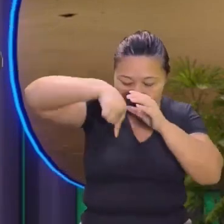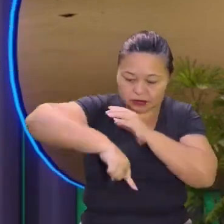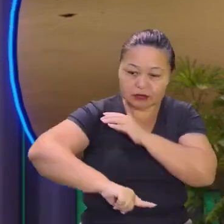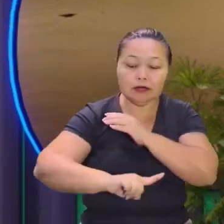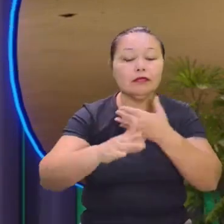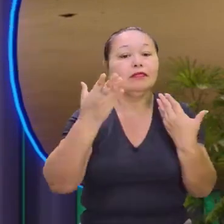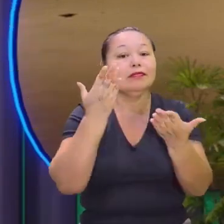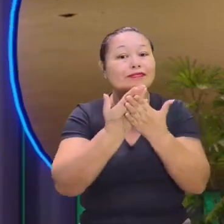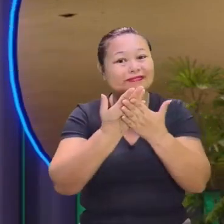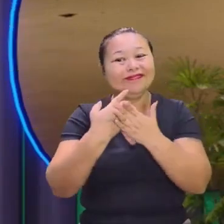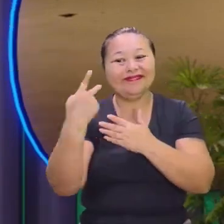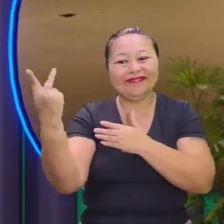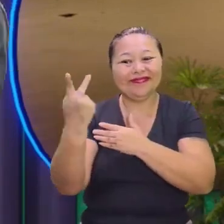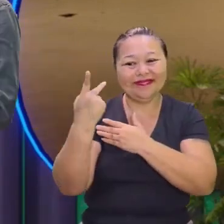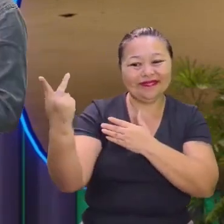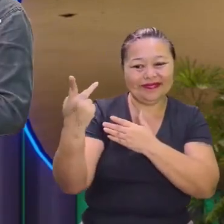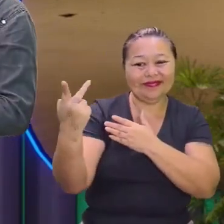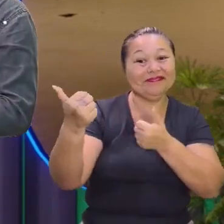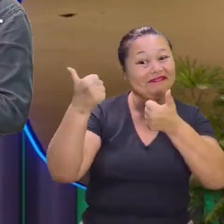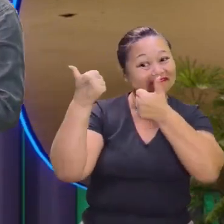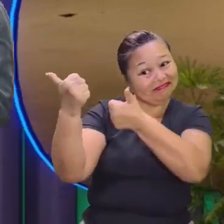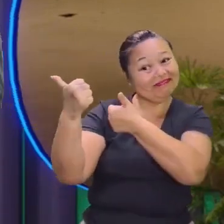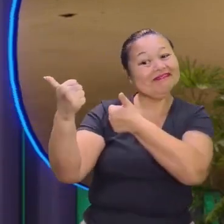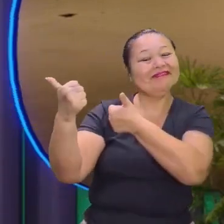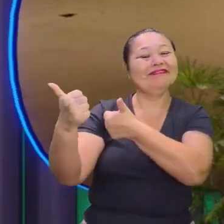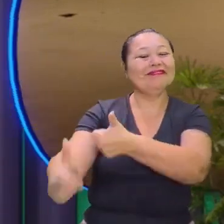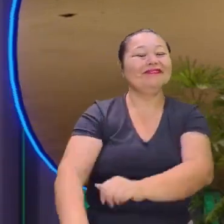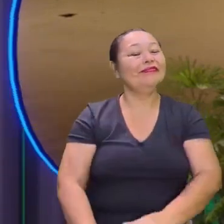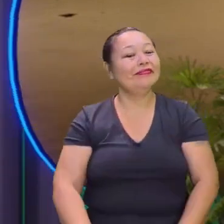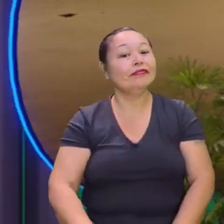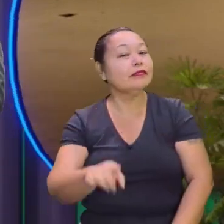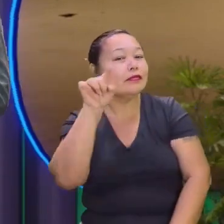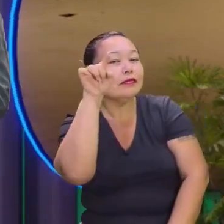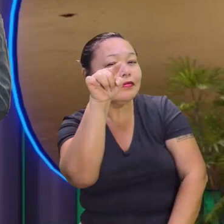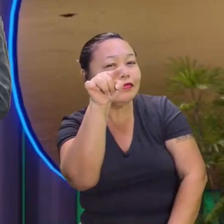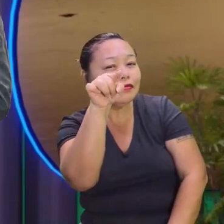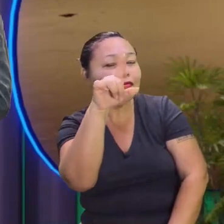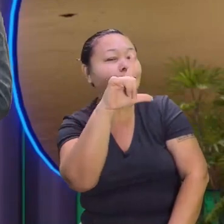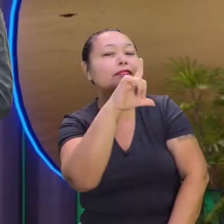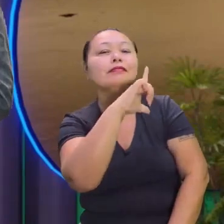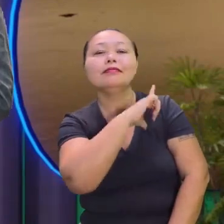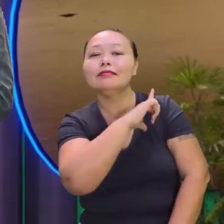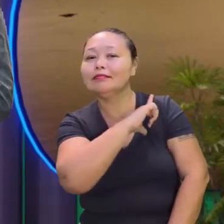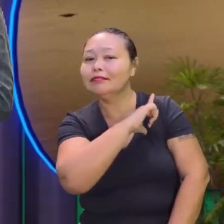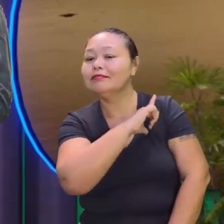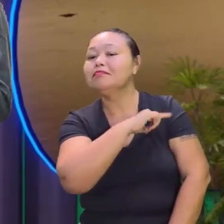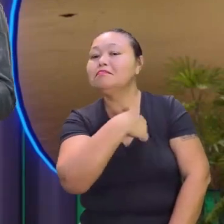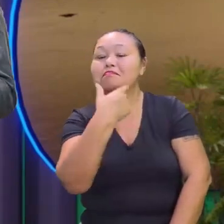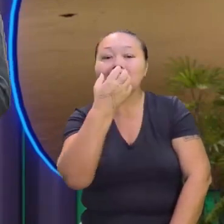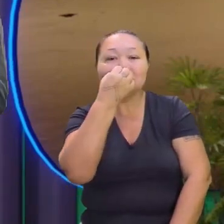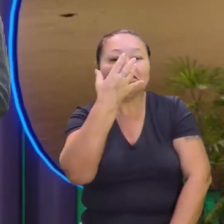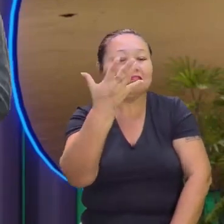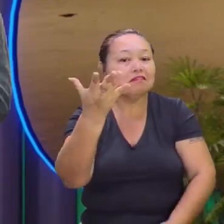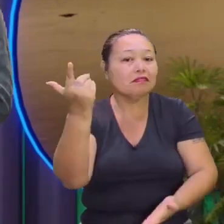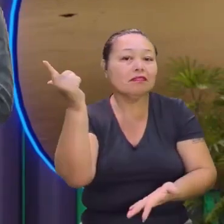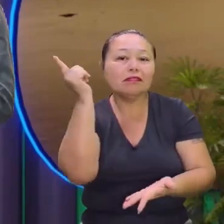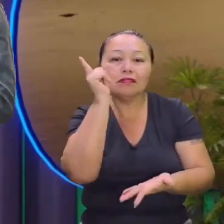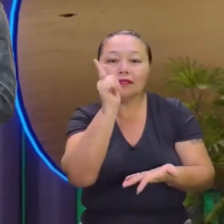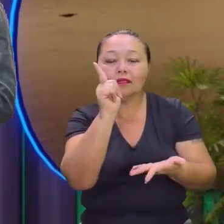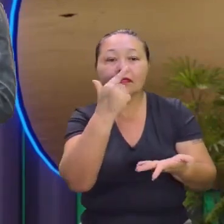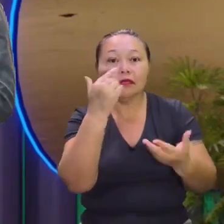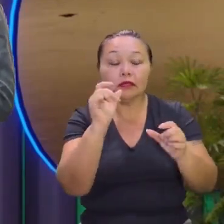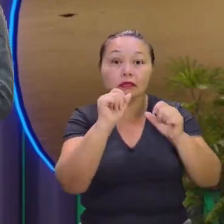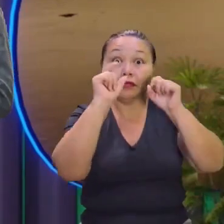aprofundam quando estudam com a gente. Isso mesmo. Olha aí, Rogério. Então, você só tem a ganhar, né, professor Jorge? É isso aí. Se